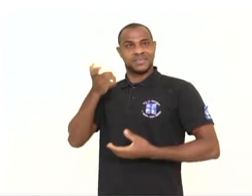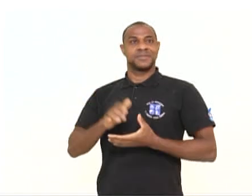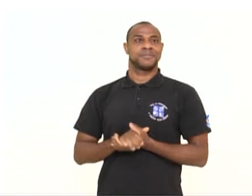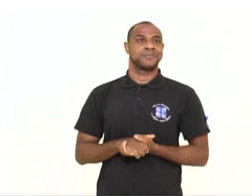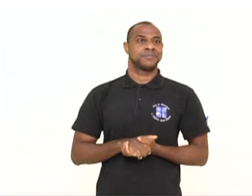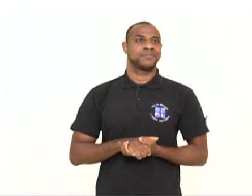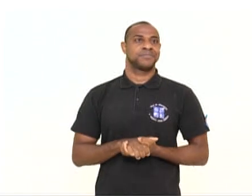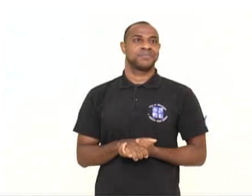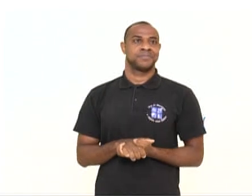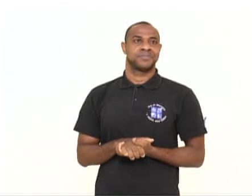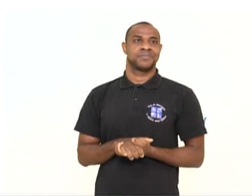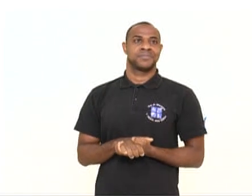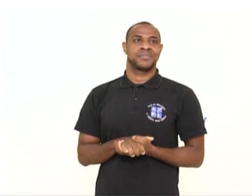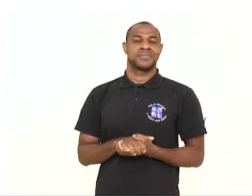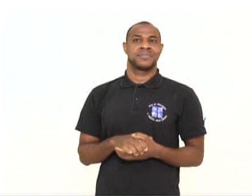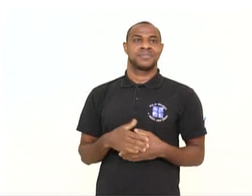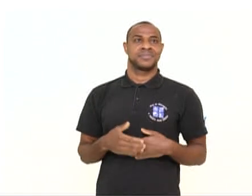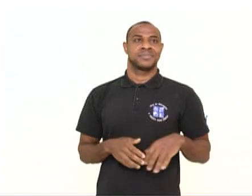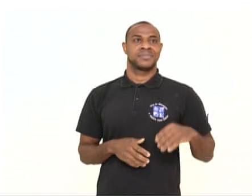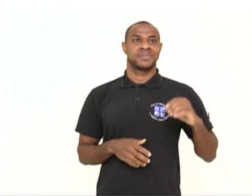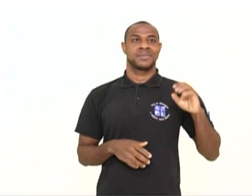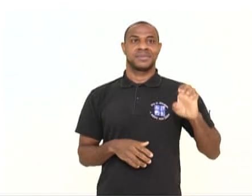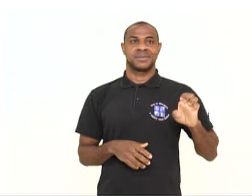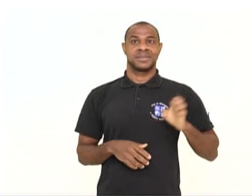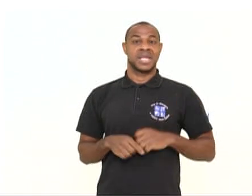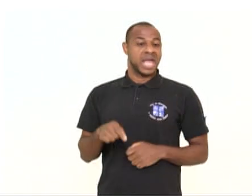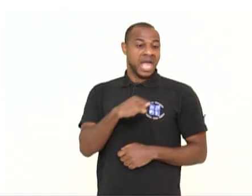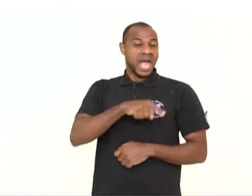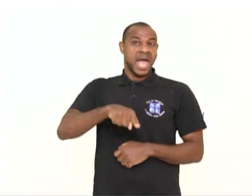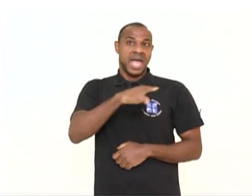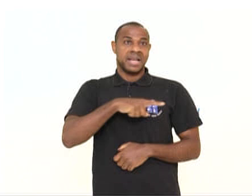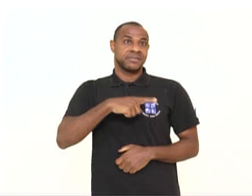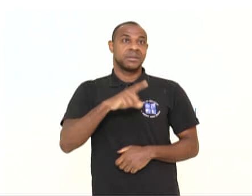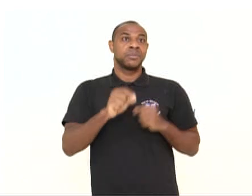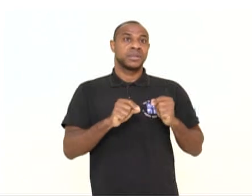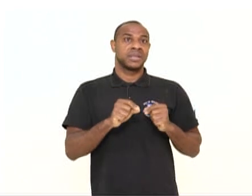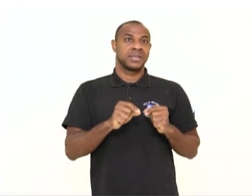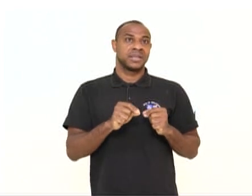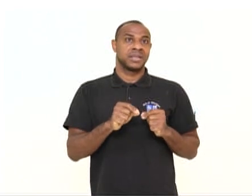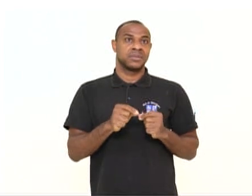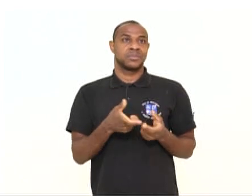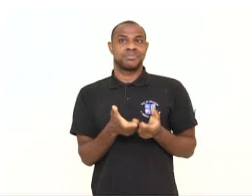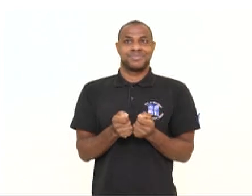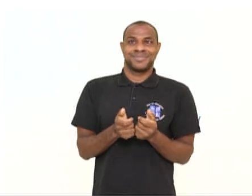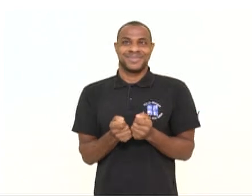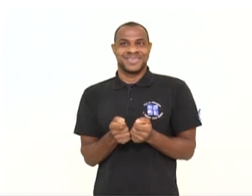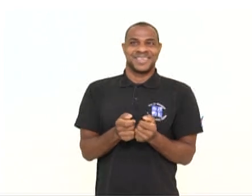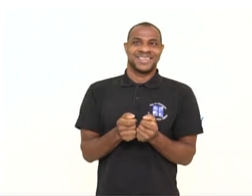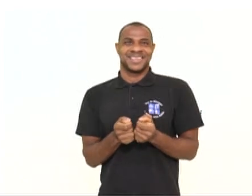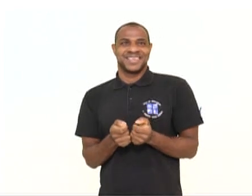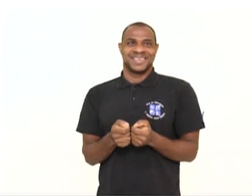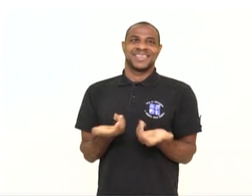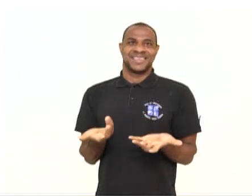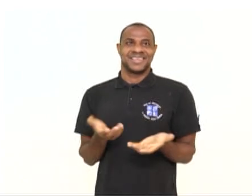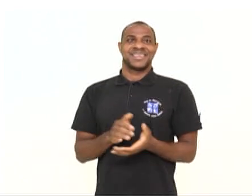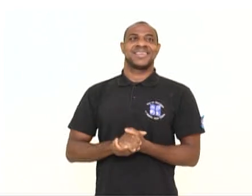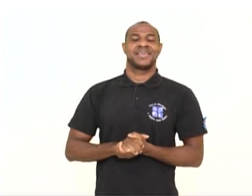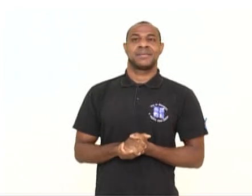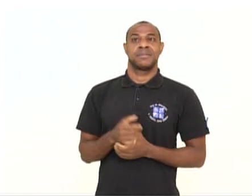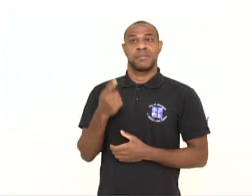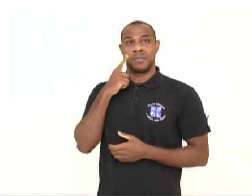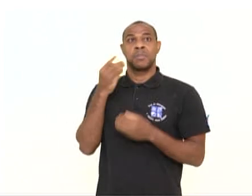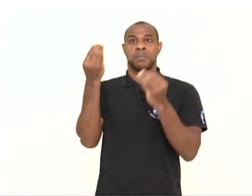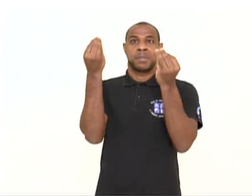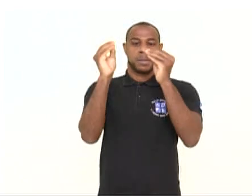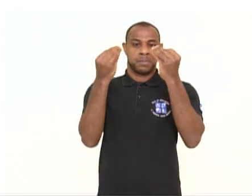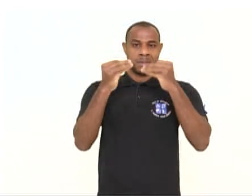in drive system. Eles estão no sistema drive-in. Vou dar um tempinho para vocês colocarem as informações e a gente já volta.